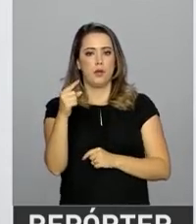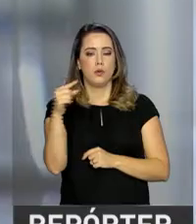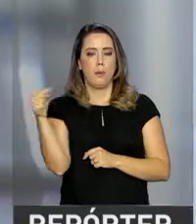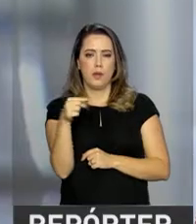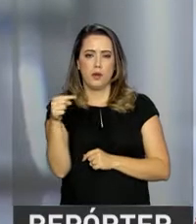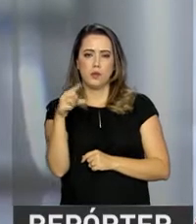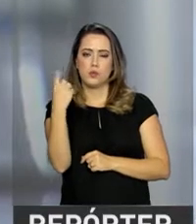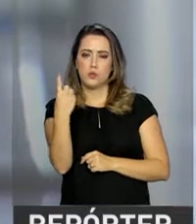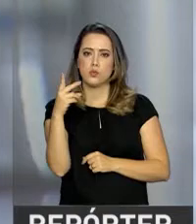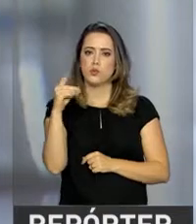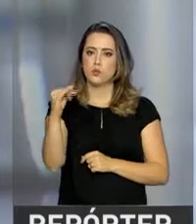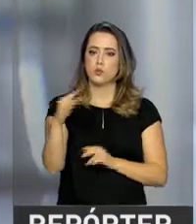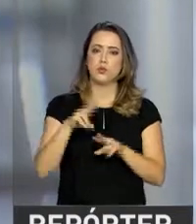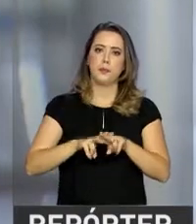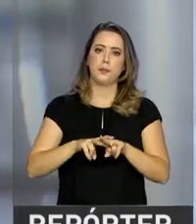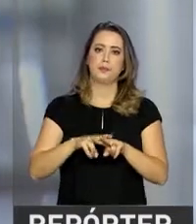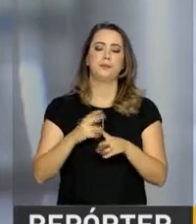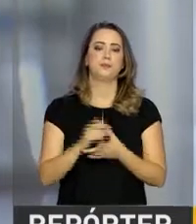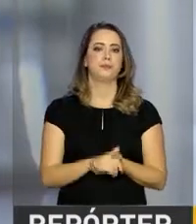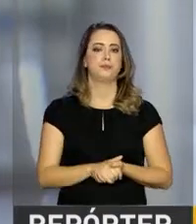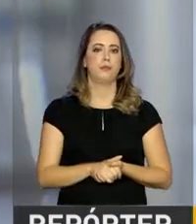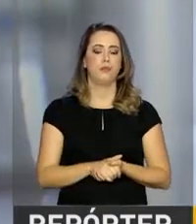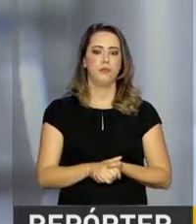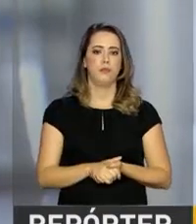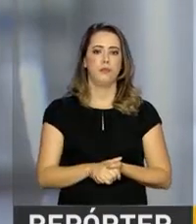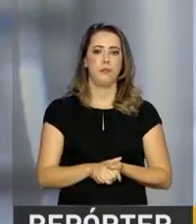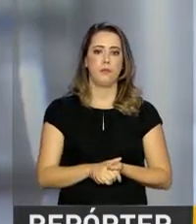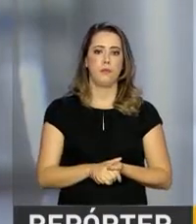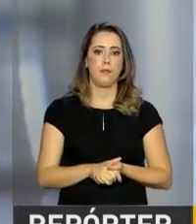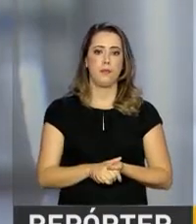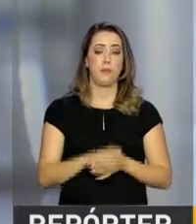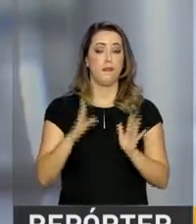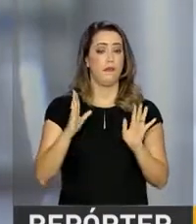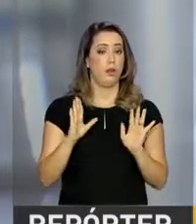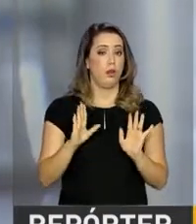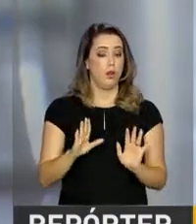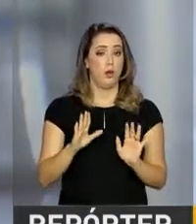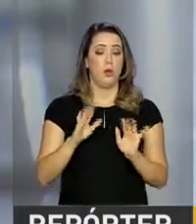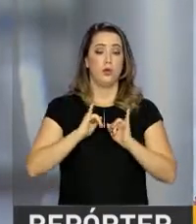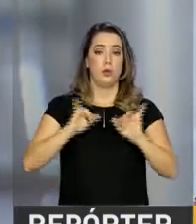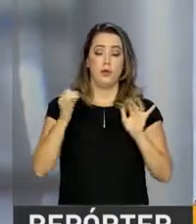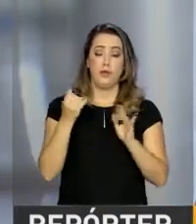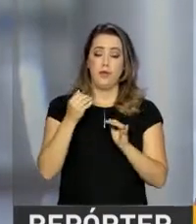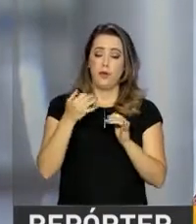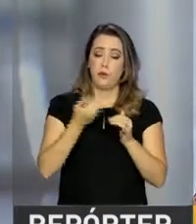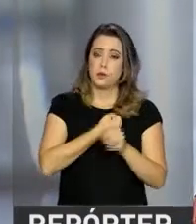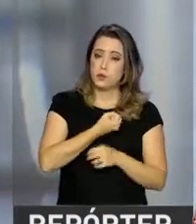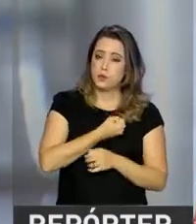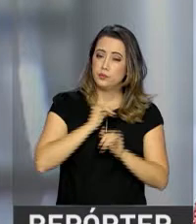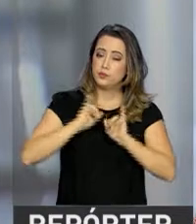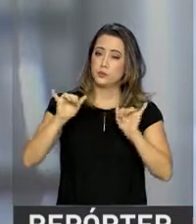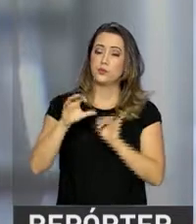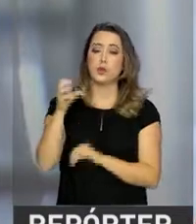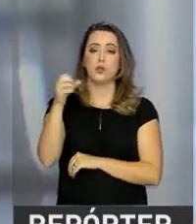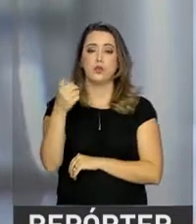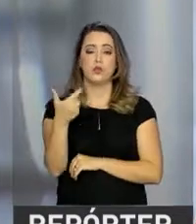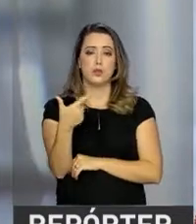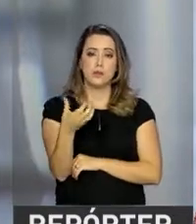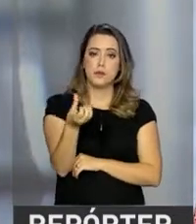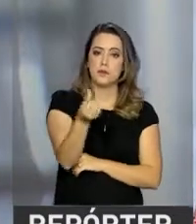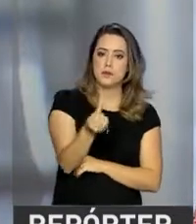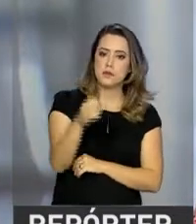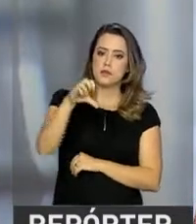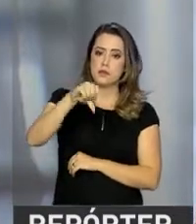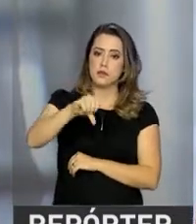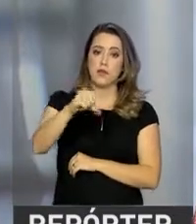dia de acordo com dados do departamento penitenciário nacional em 2016 96 mil pessoas o equivalente